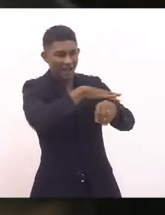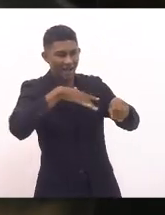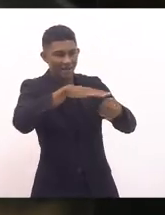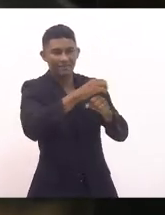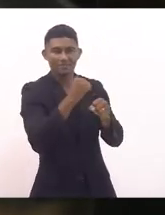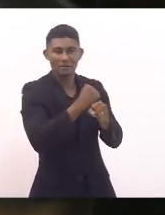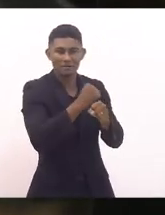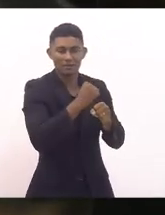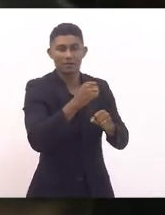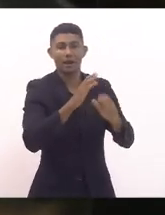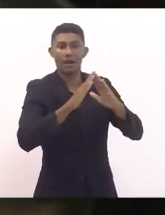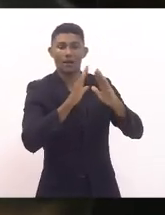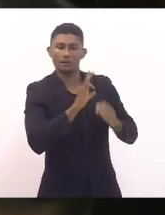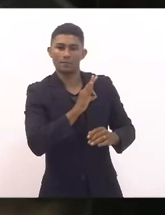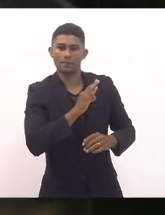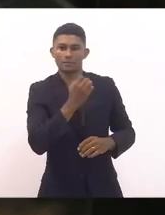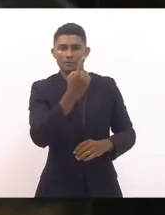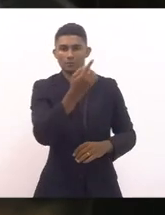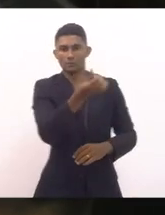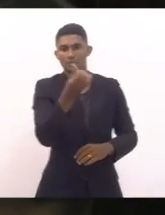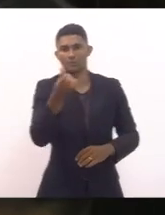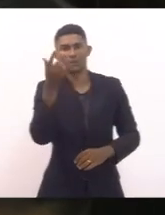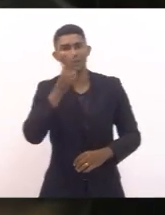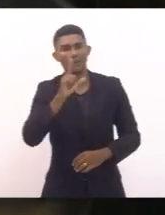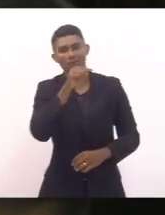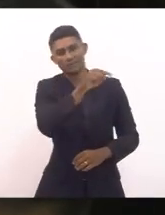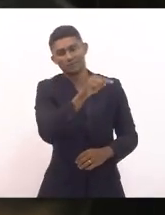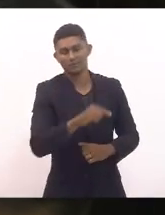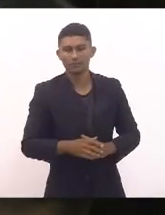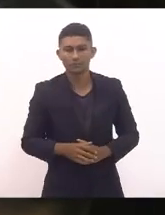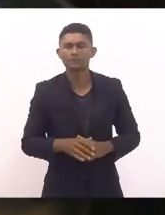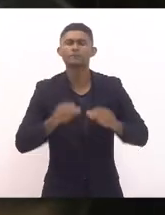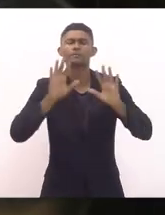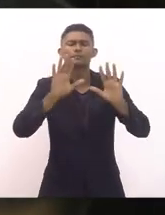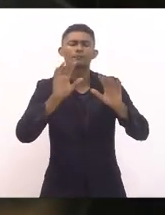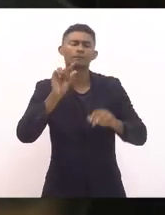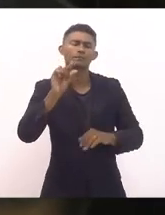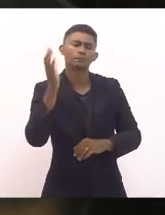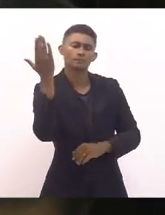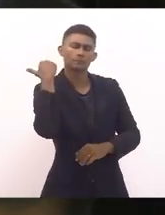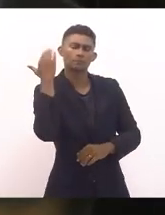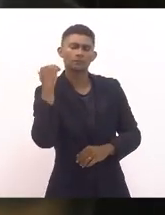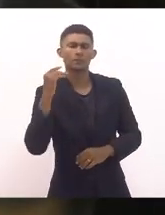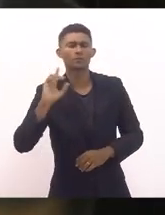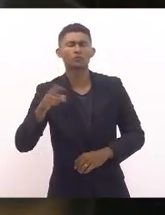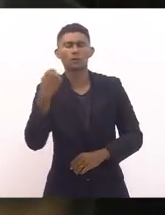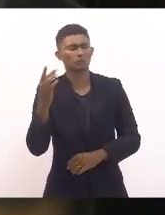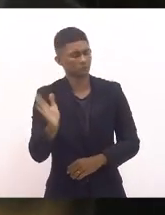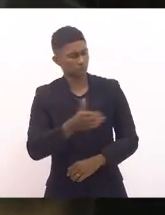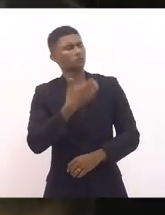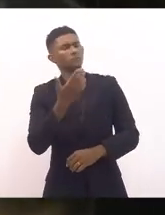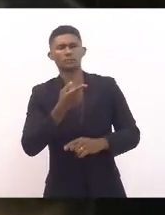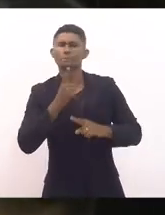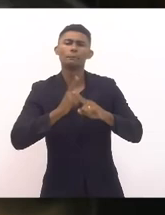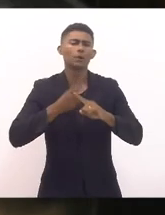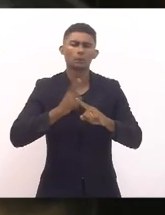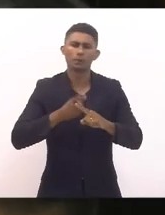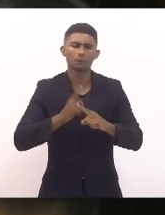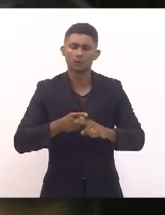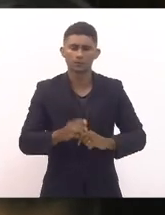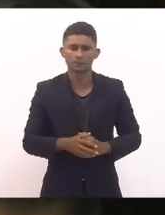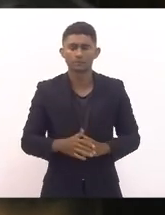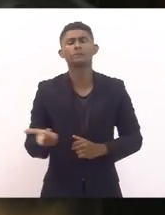ao 166DP. Só que, recentemente, fomos surpreendidos com